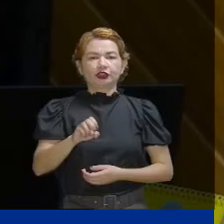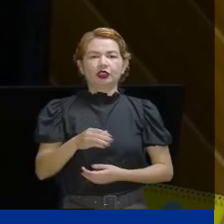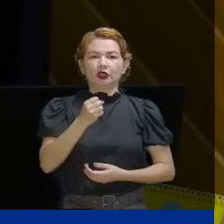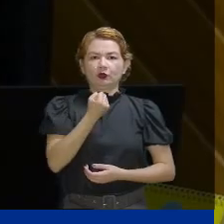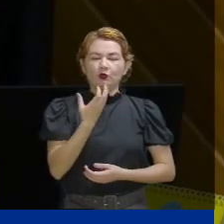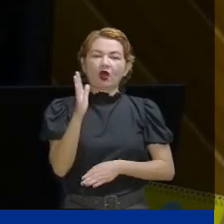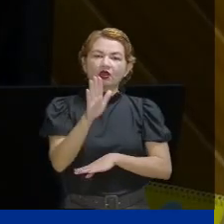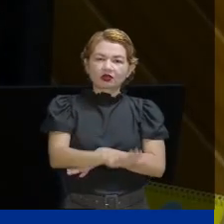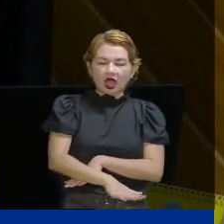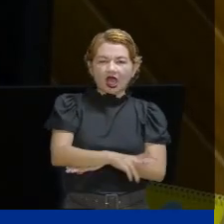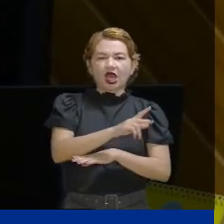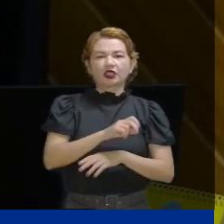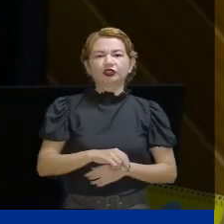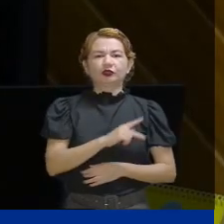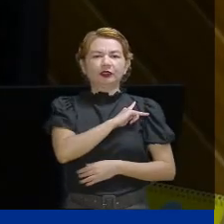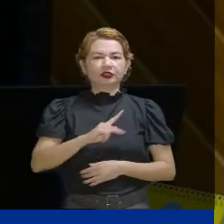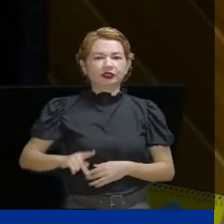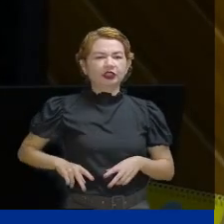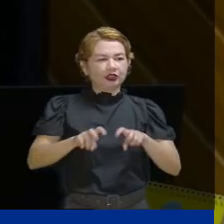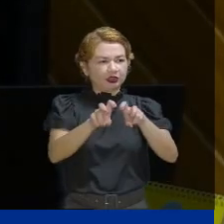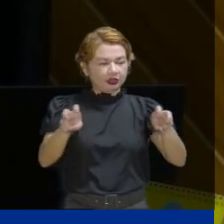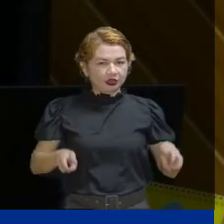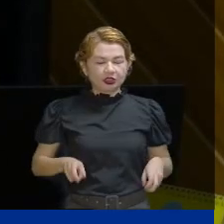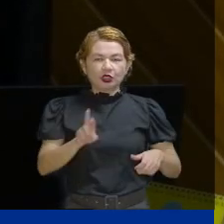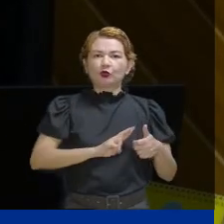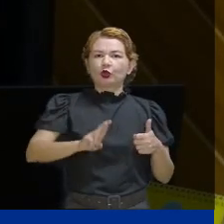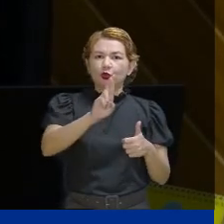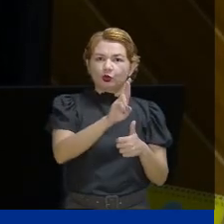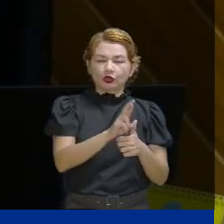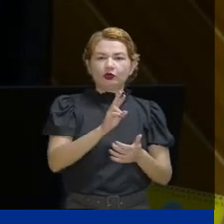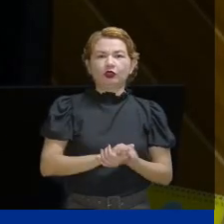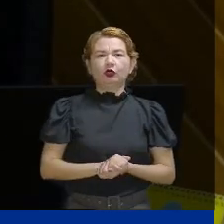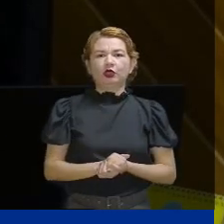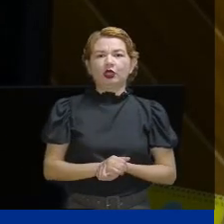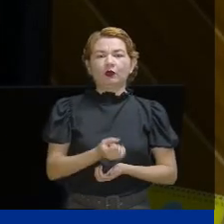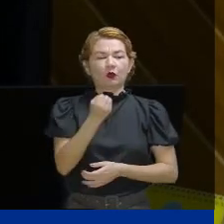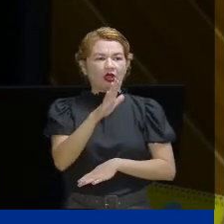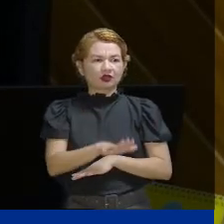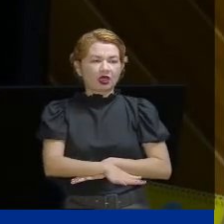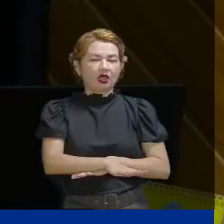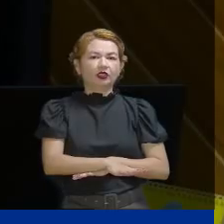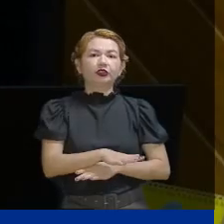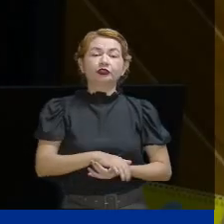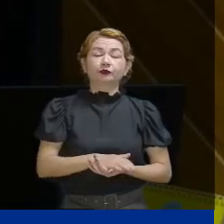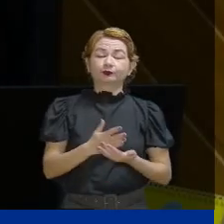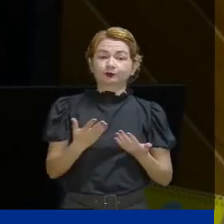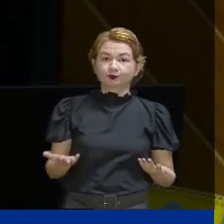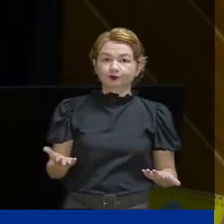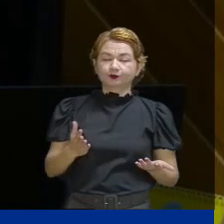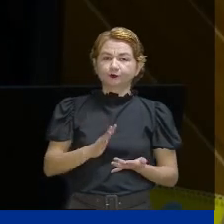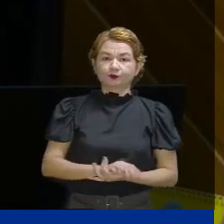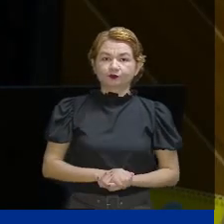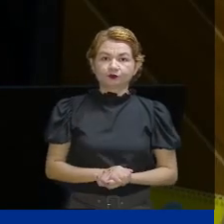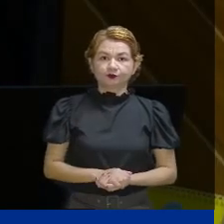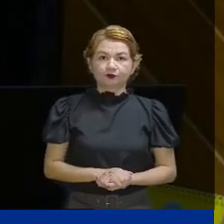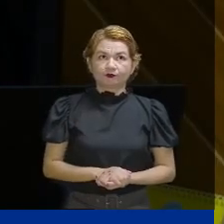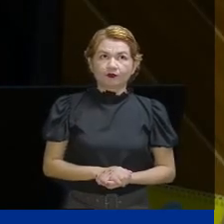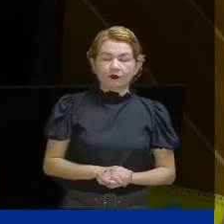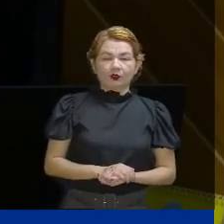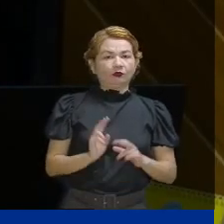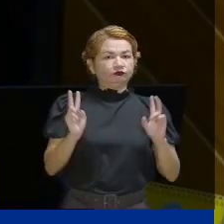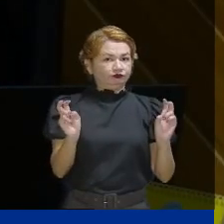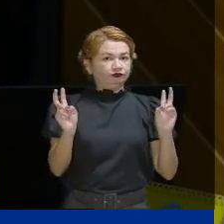senhor presidente. Boa tarde, colegas. Doutora Sara, também boa tarde. Então... Foco no juiz